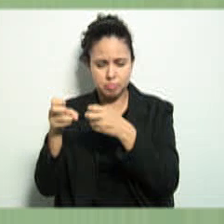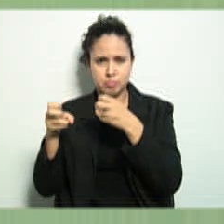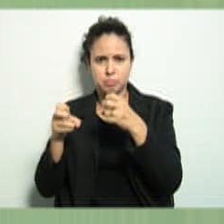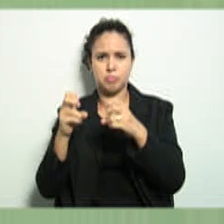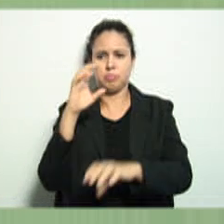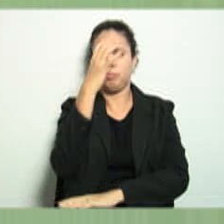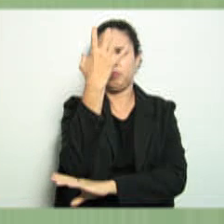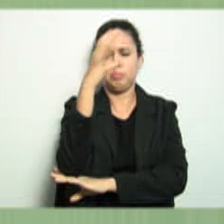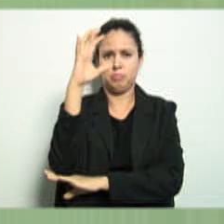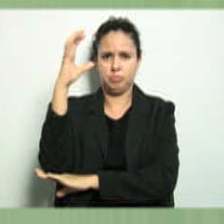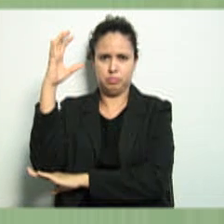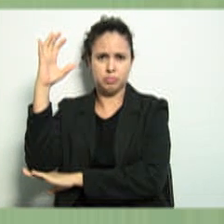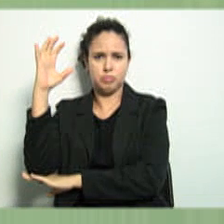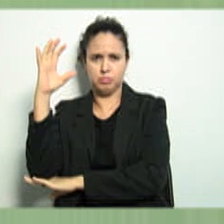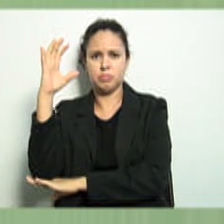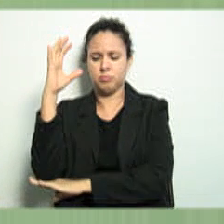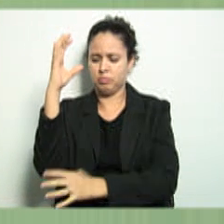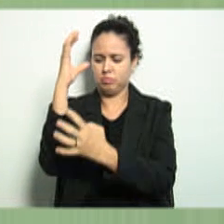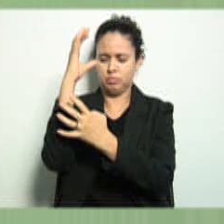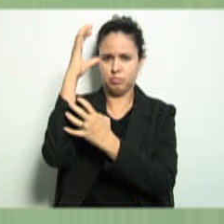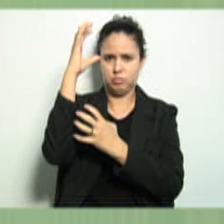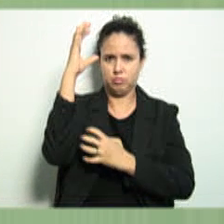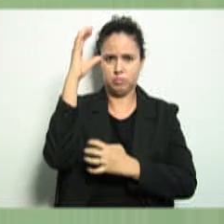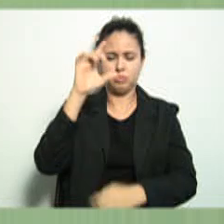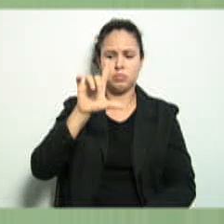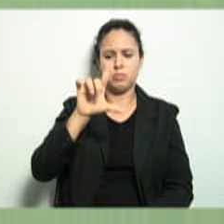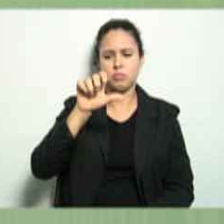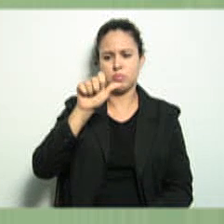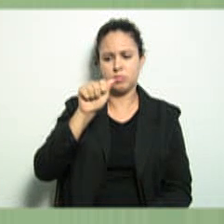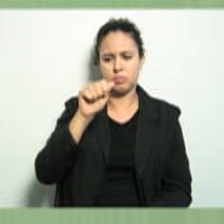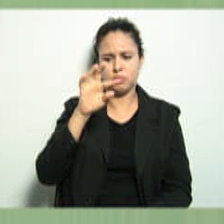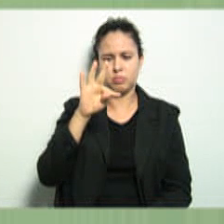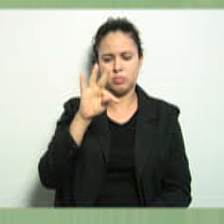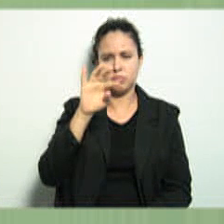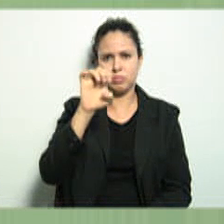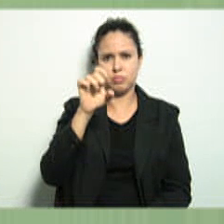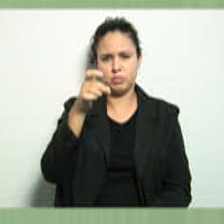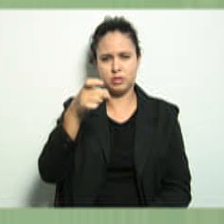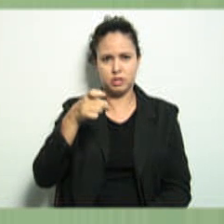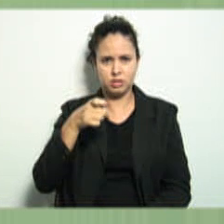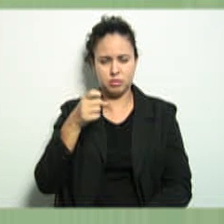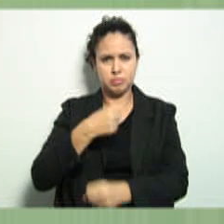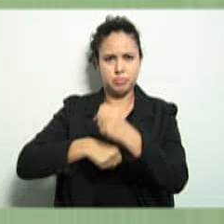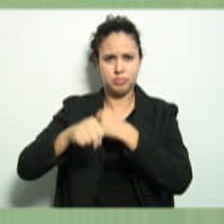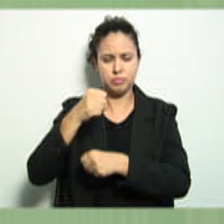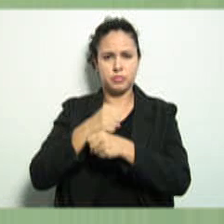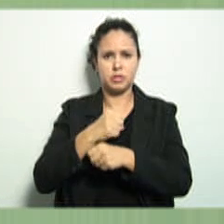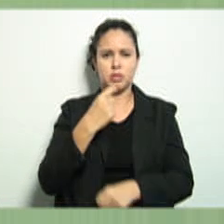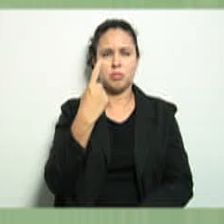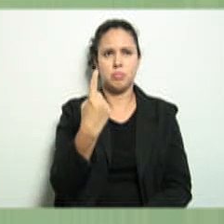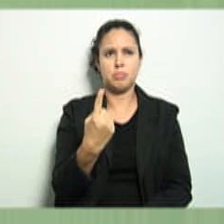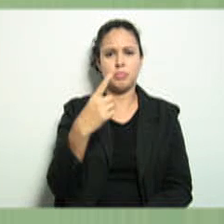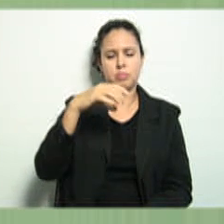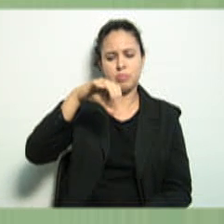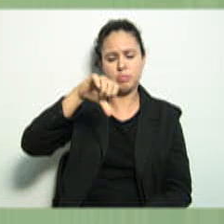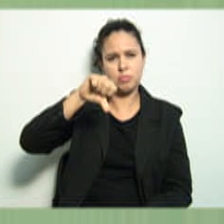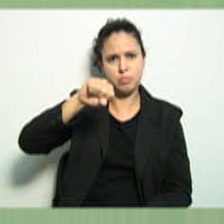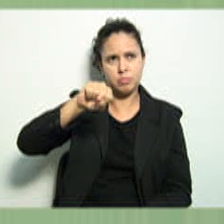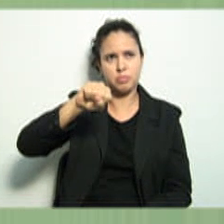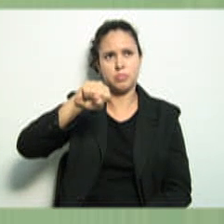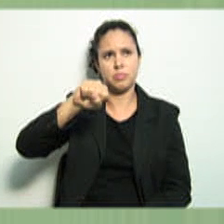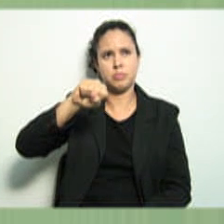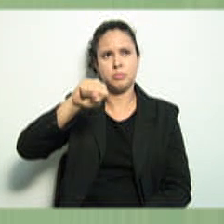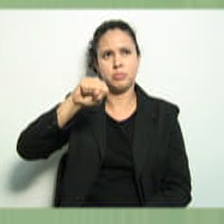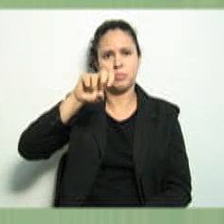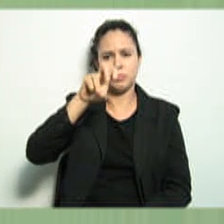vai de 1850 a 1812, basicamente, do segundo reinado de Dom Pedro II ao